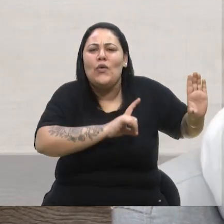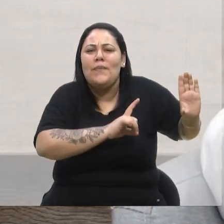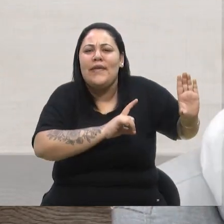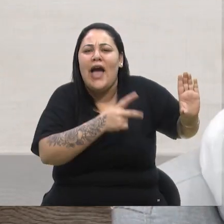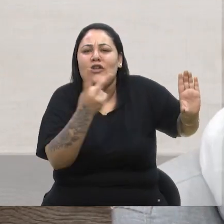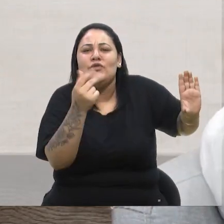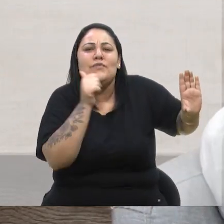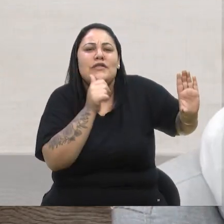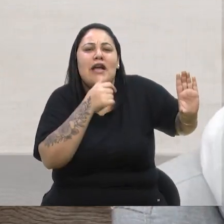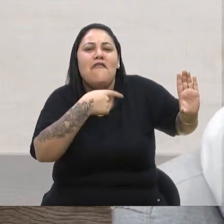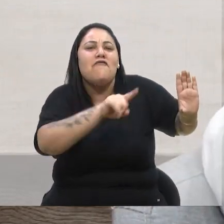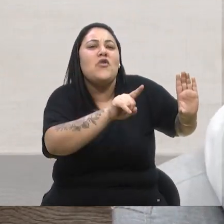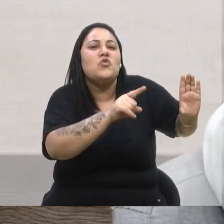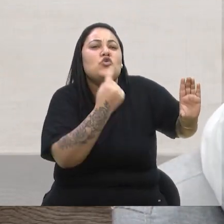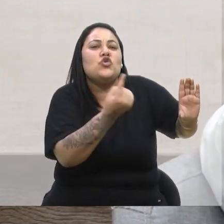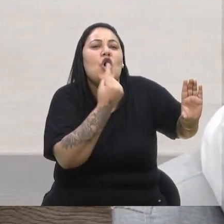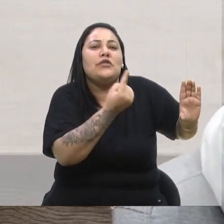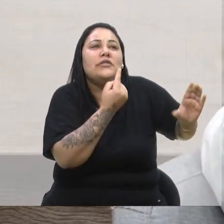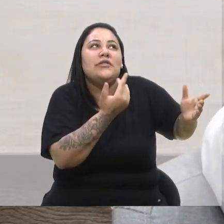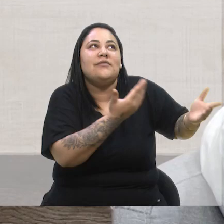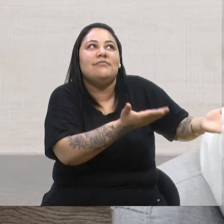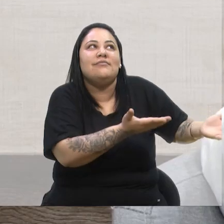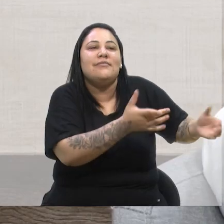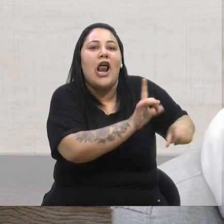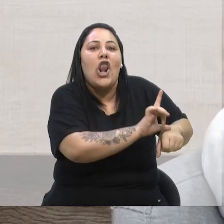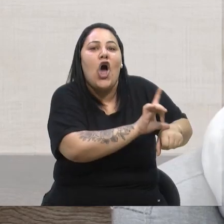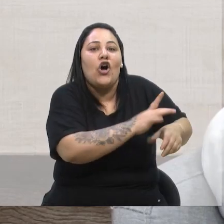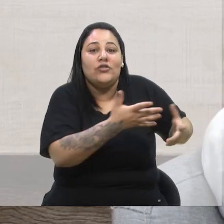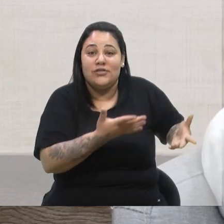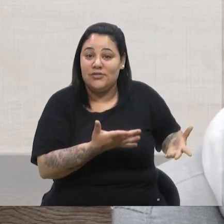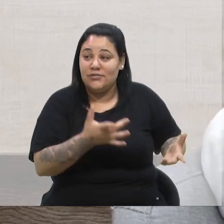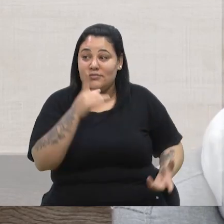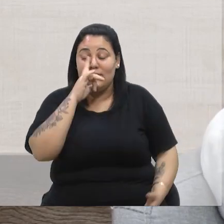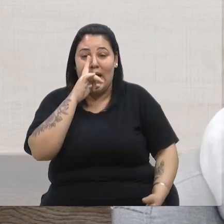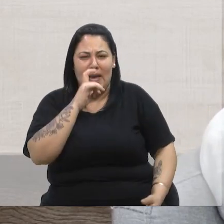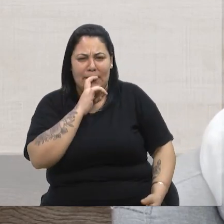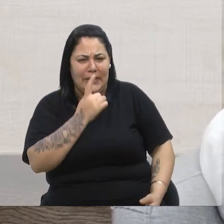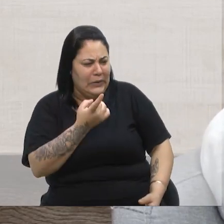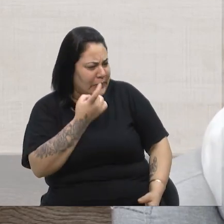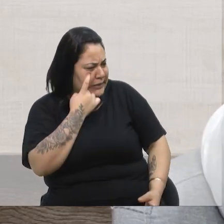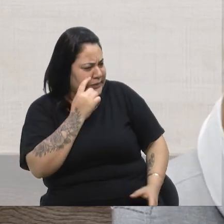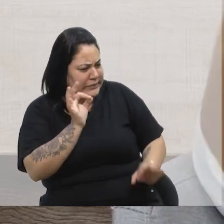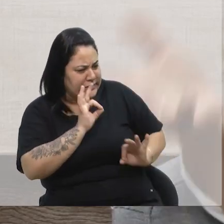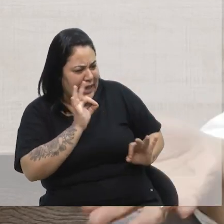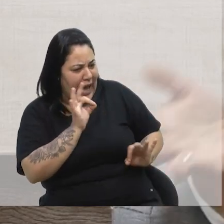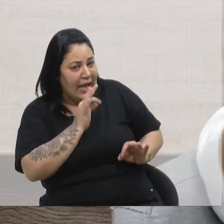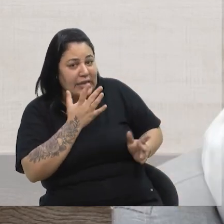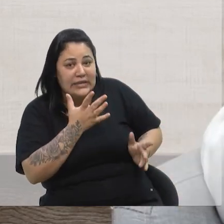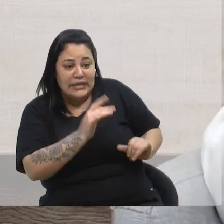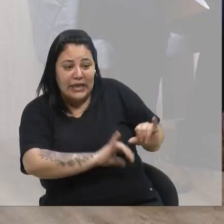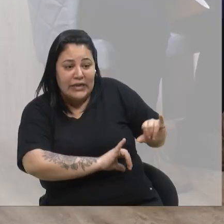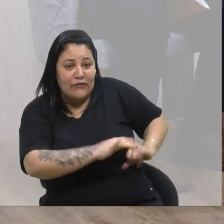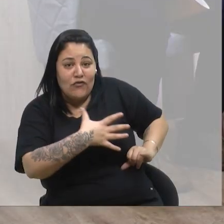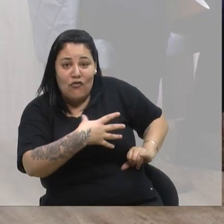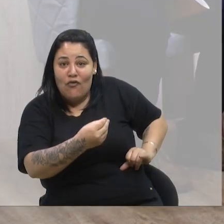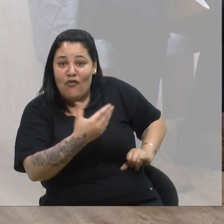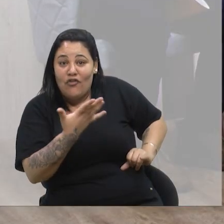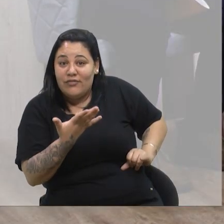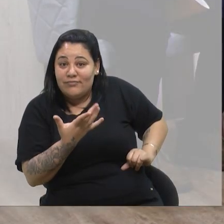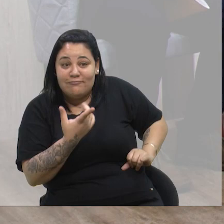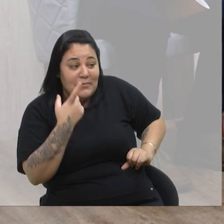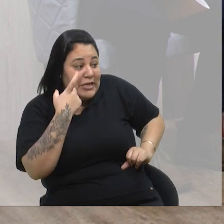para a loja, ou o pai e a mãe não viram que a Lina estava em sofrimento, não viram que o vestidinho estava